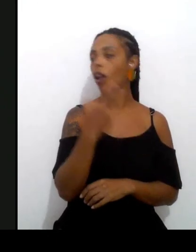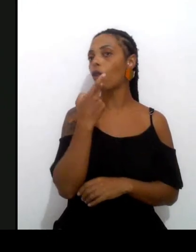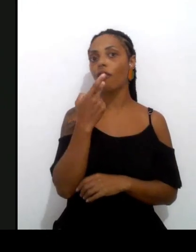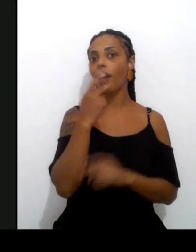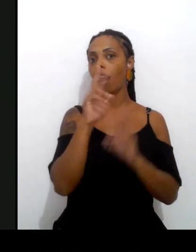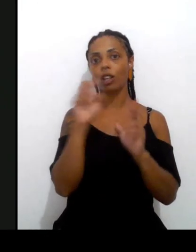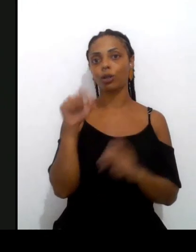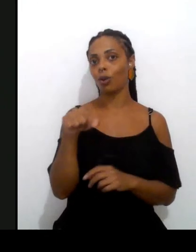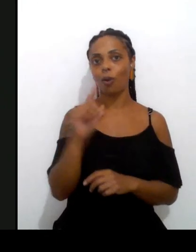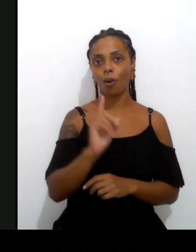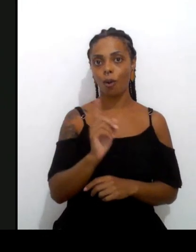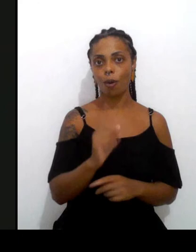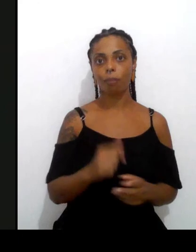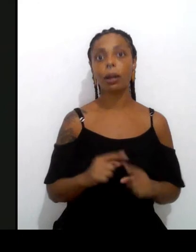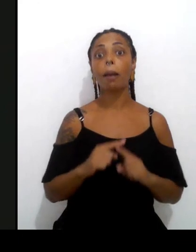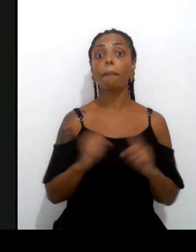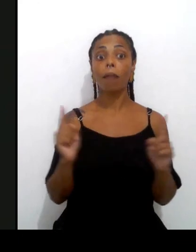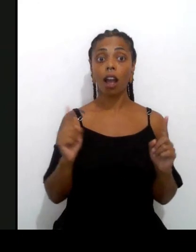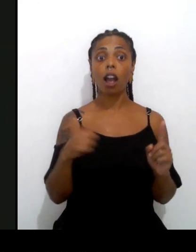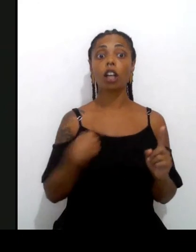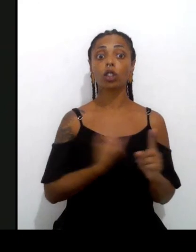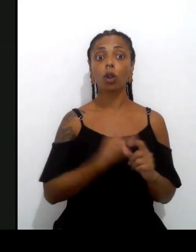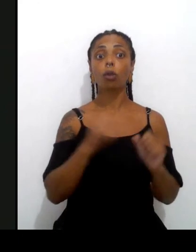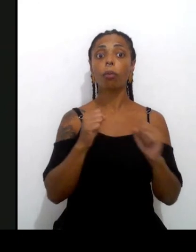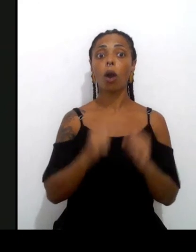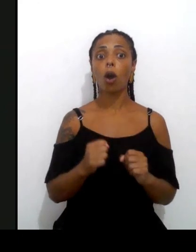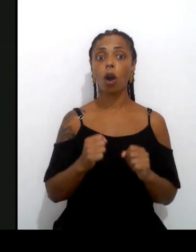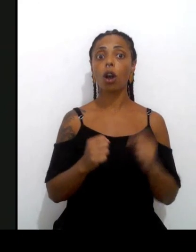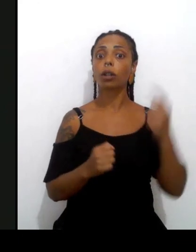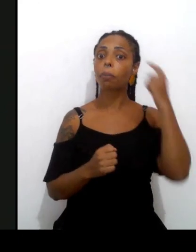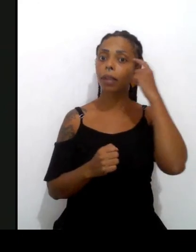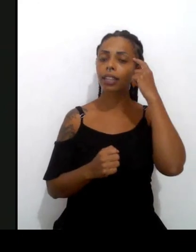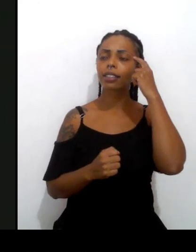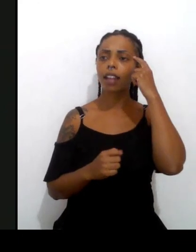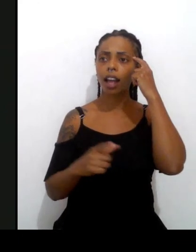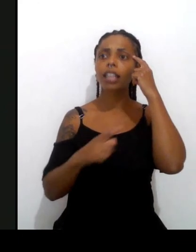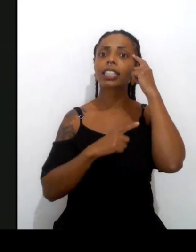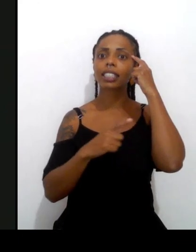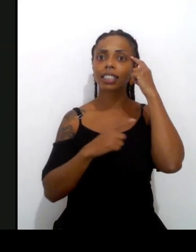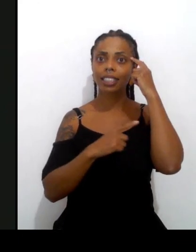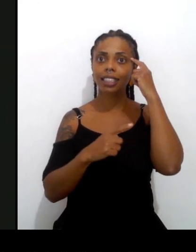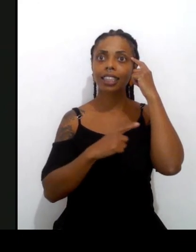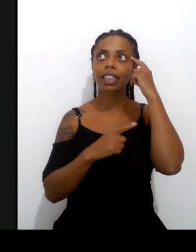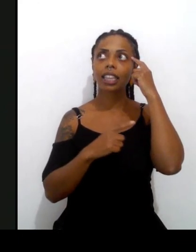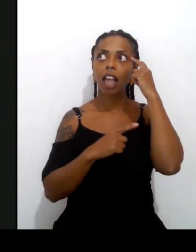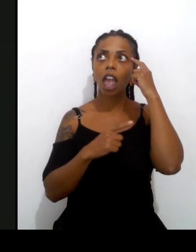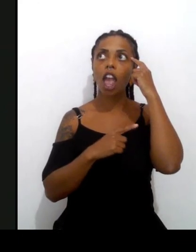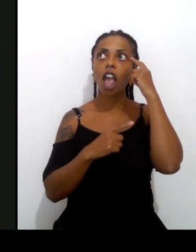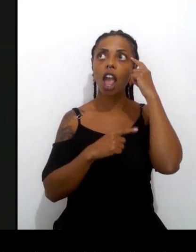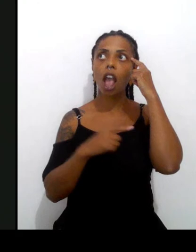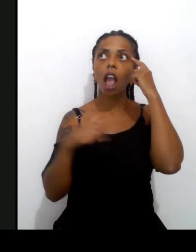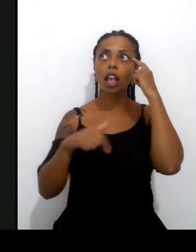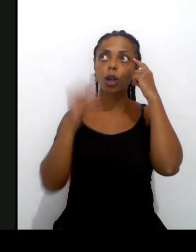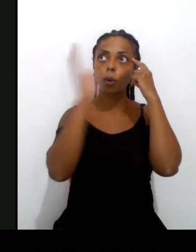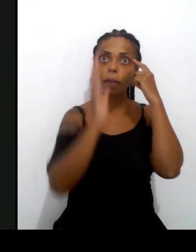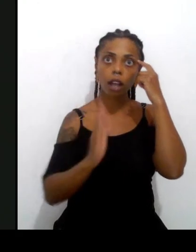mas nós podemos pensar que existe uma conversa brasileira